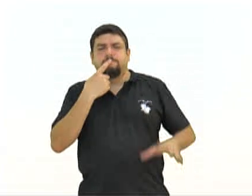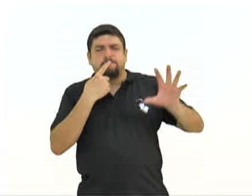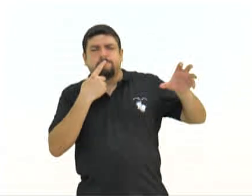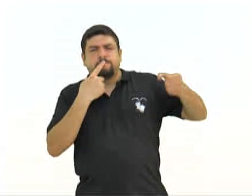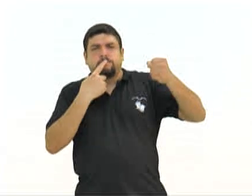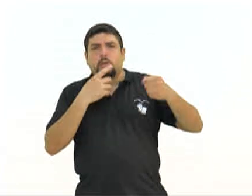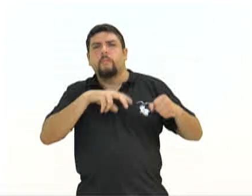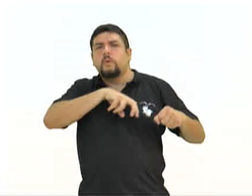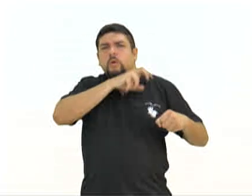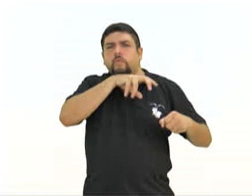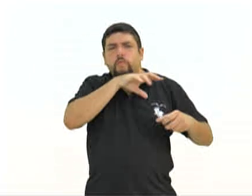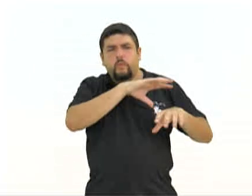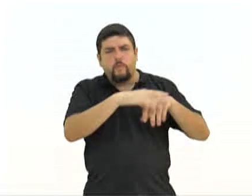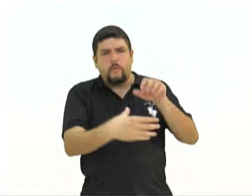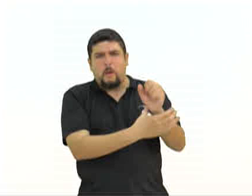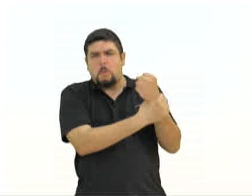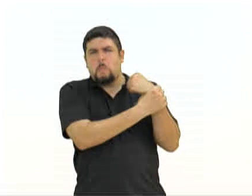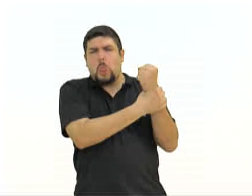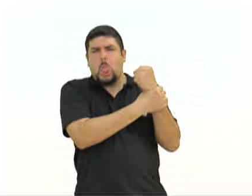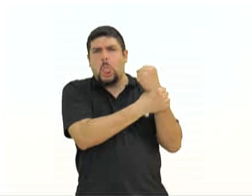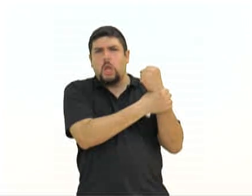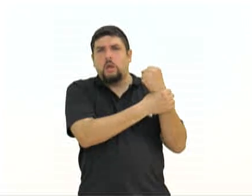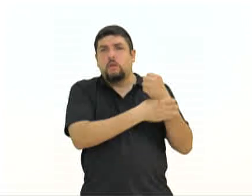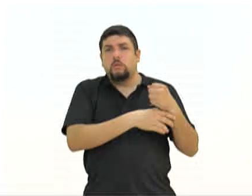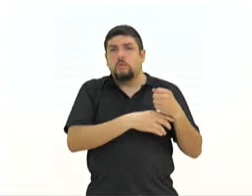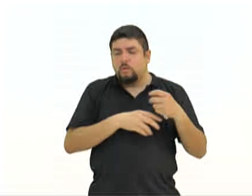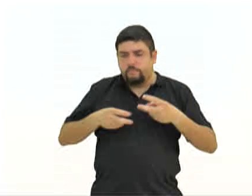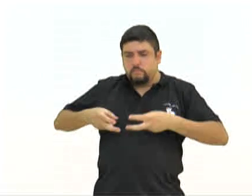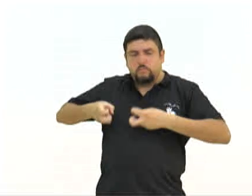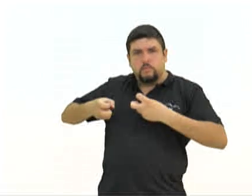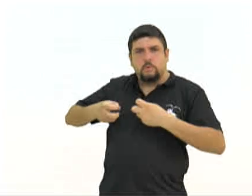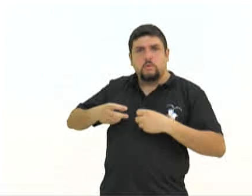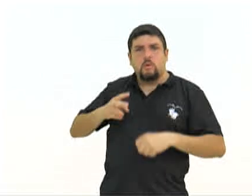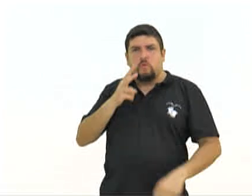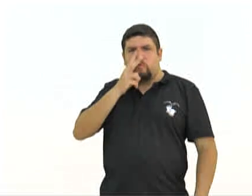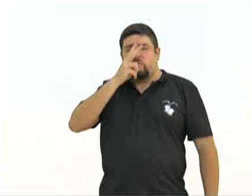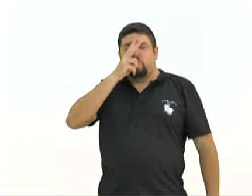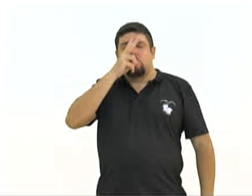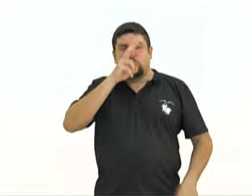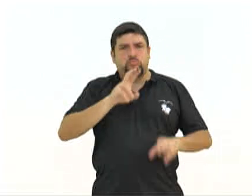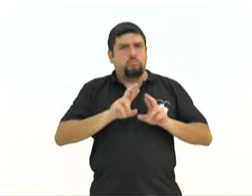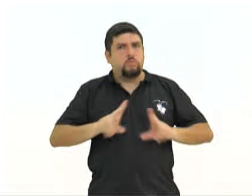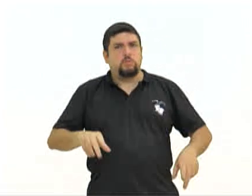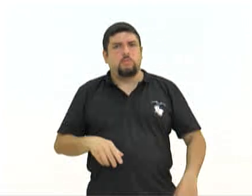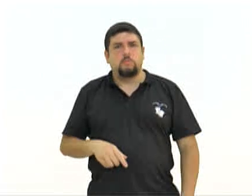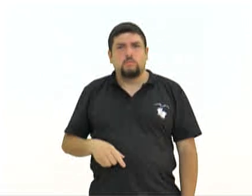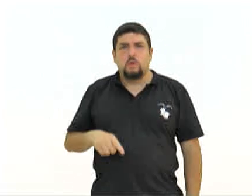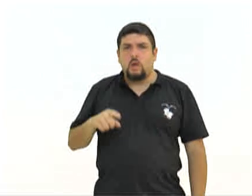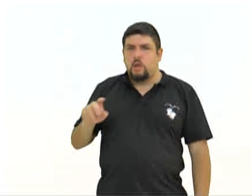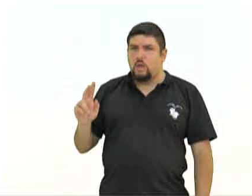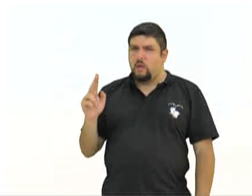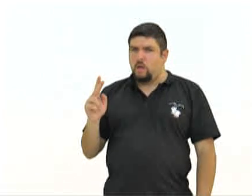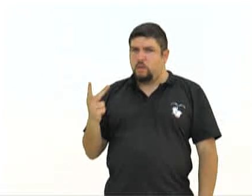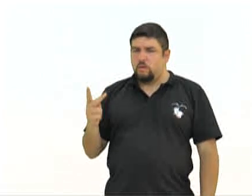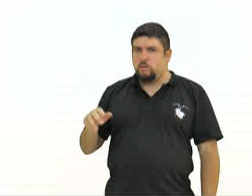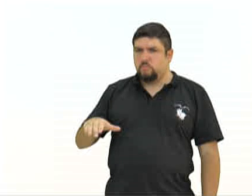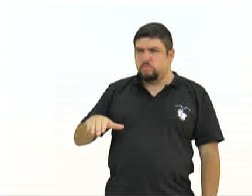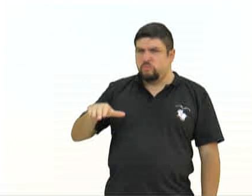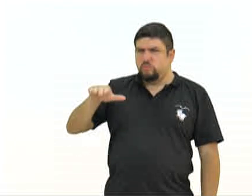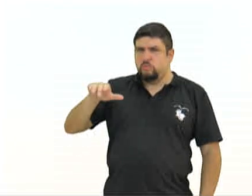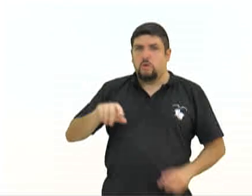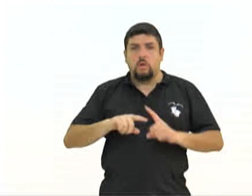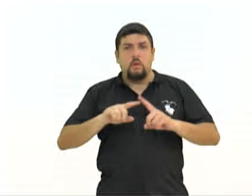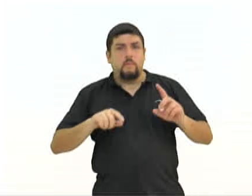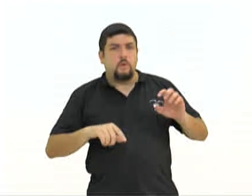cobras, mostrando desde cedo possuir uma força descomunal. Hércules cresceu, mas Hera continuou a